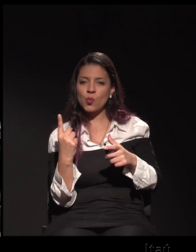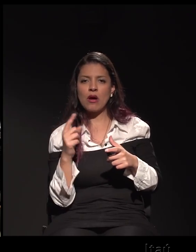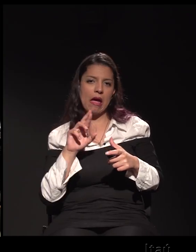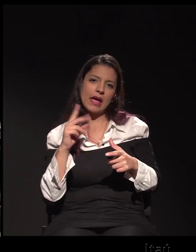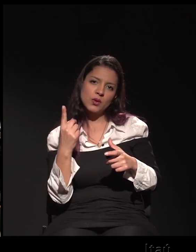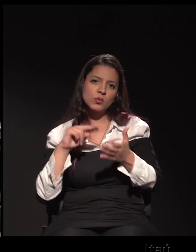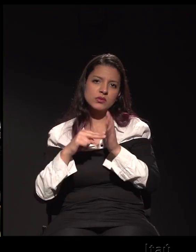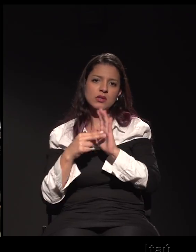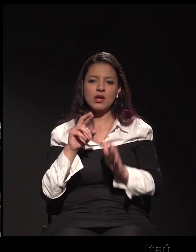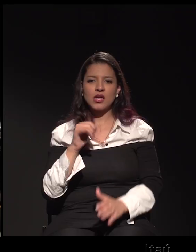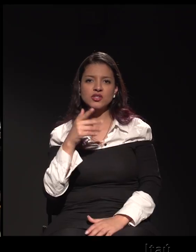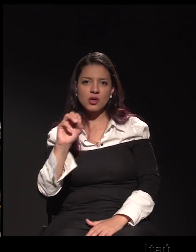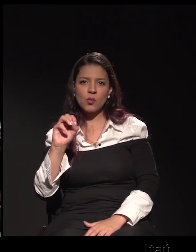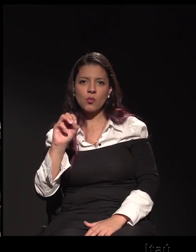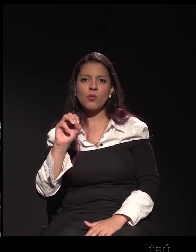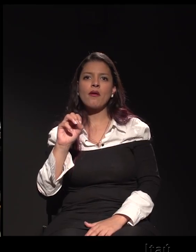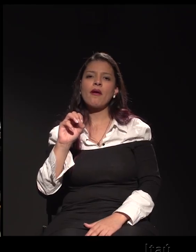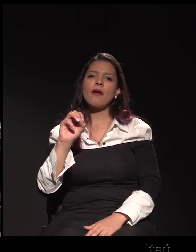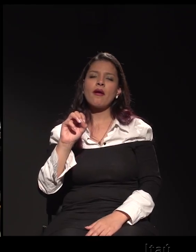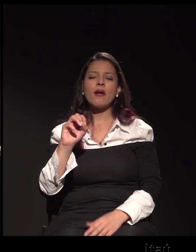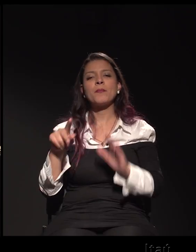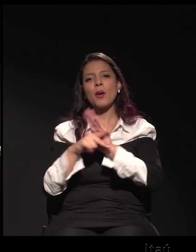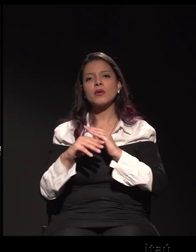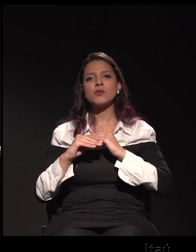R1 de região dos graves, R2,